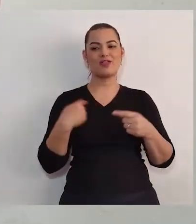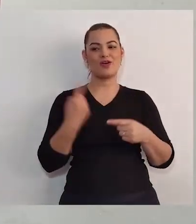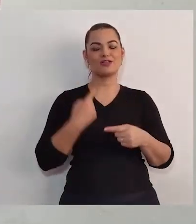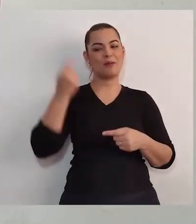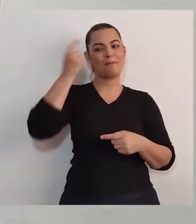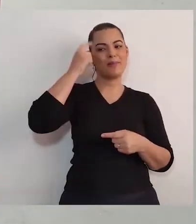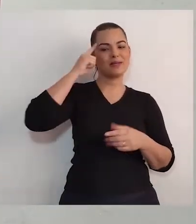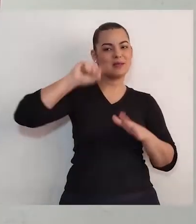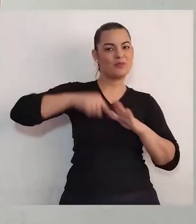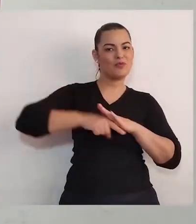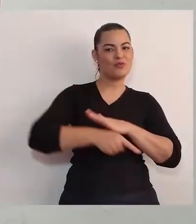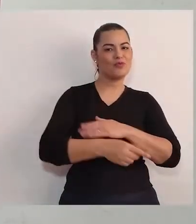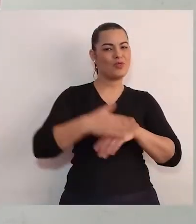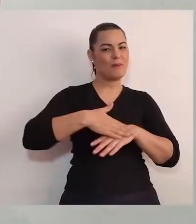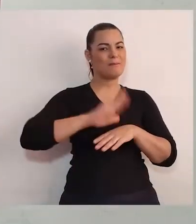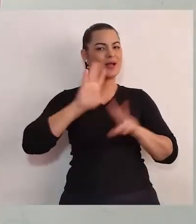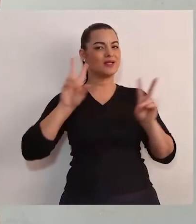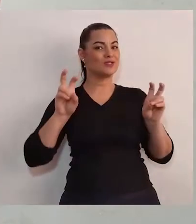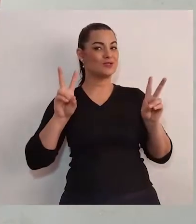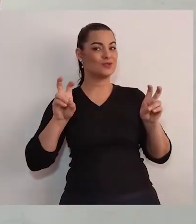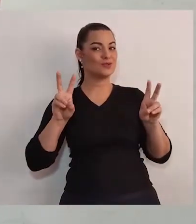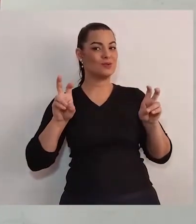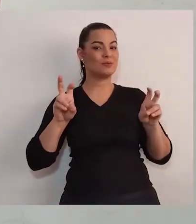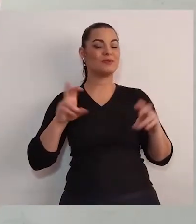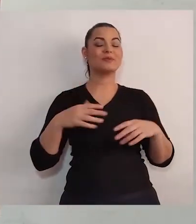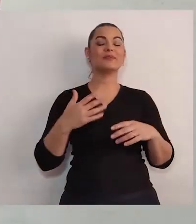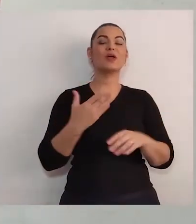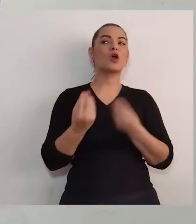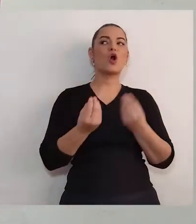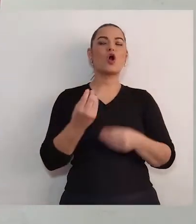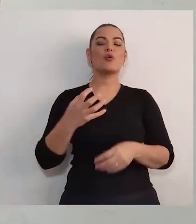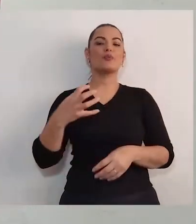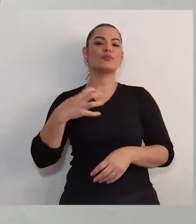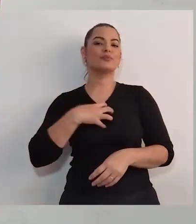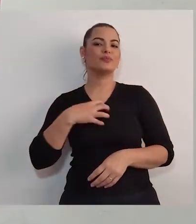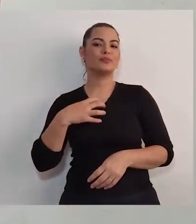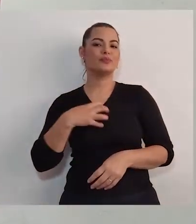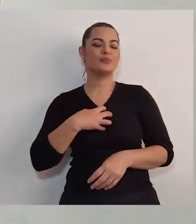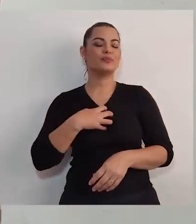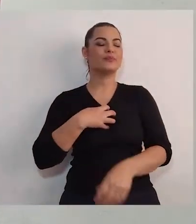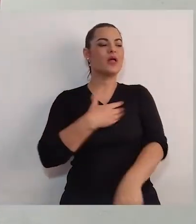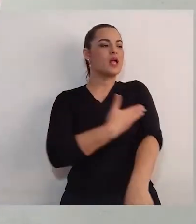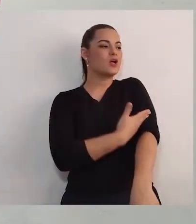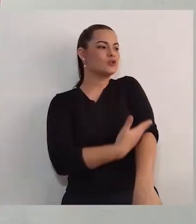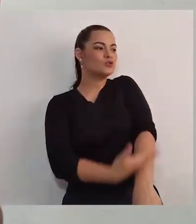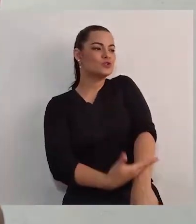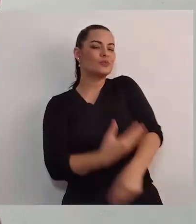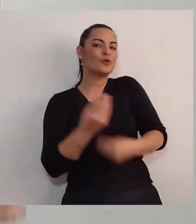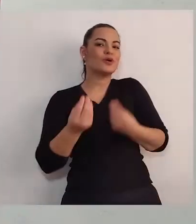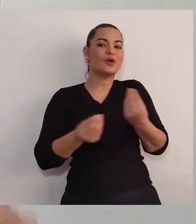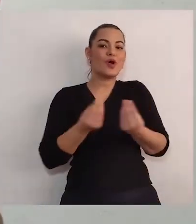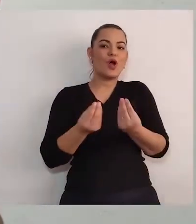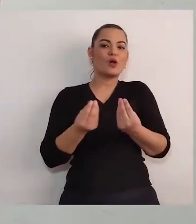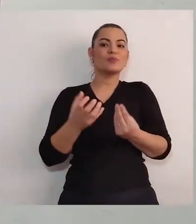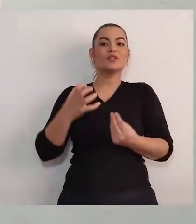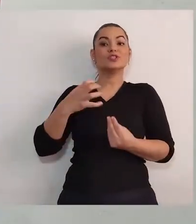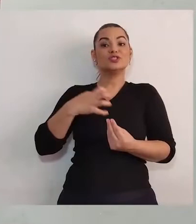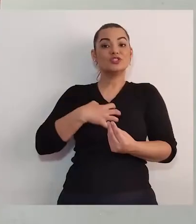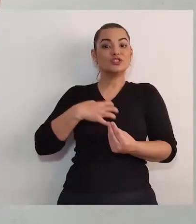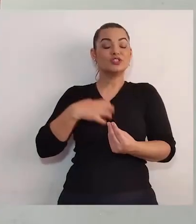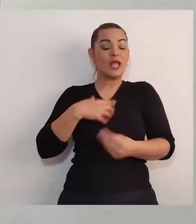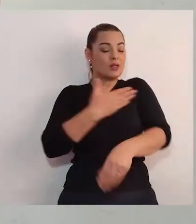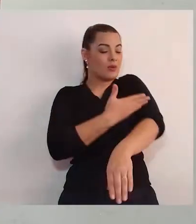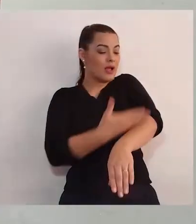que vocês pensem um pouquinho mais sobre hábitos, sobre costumes e de que maneira esses hábitos e